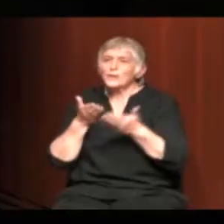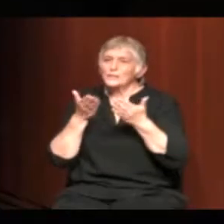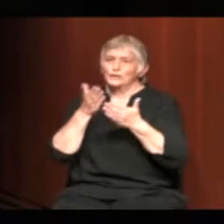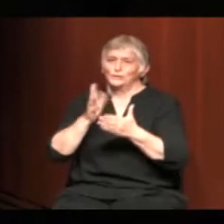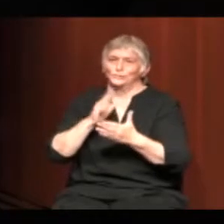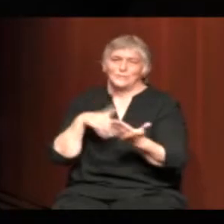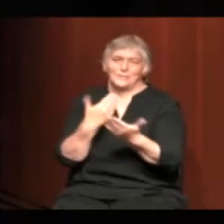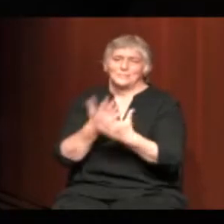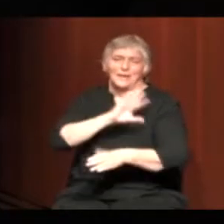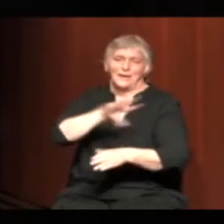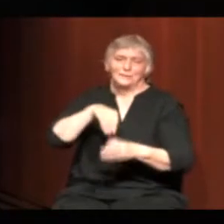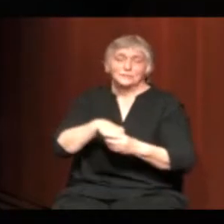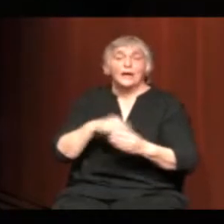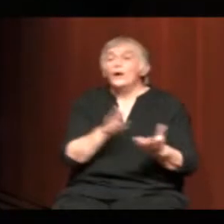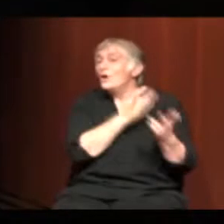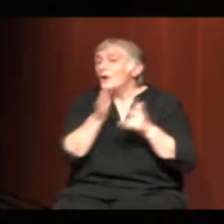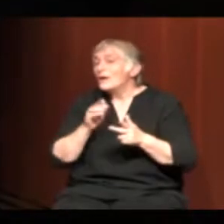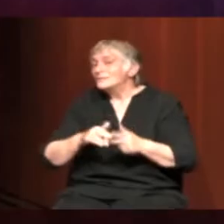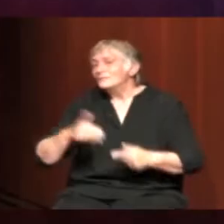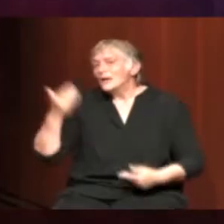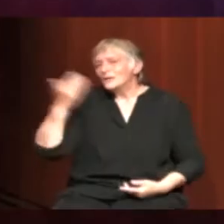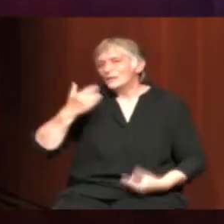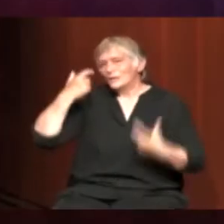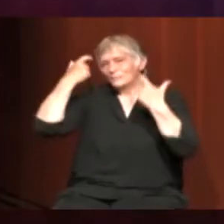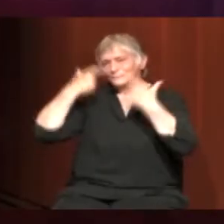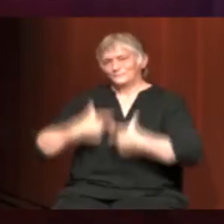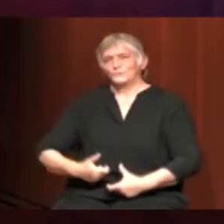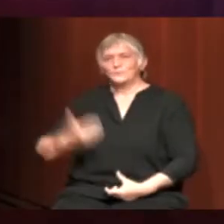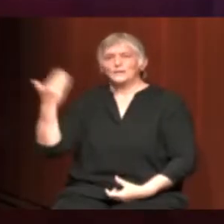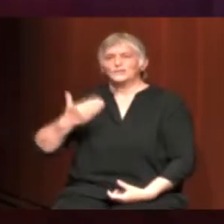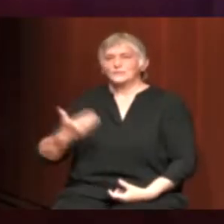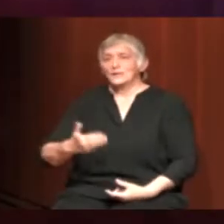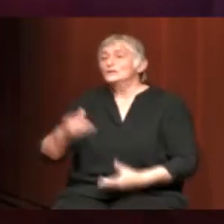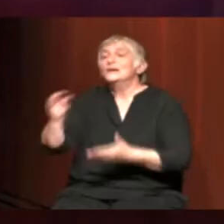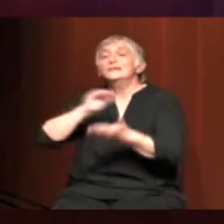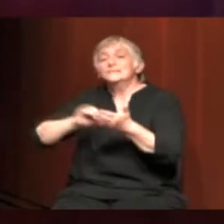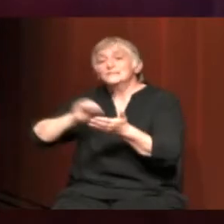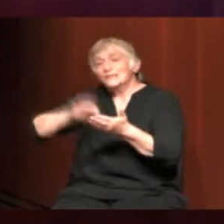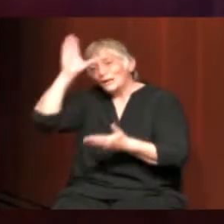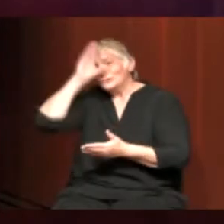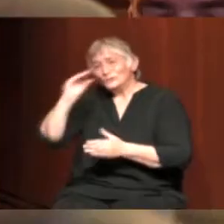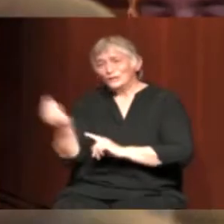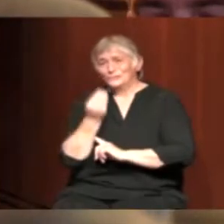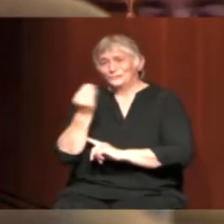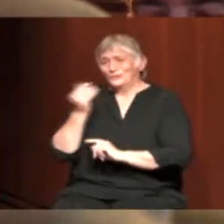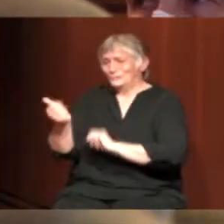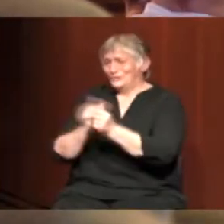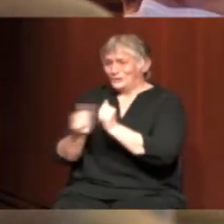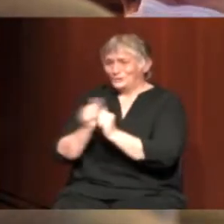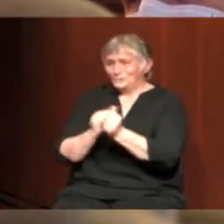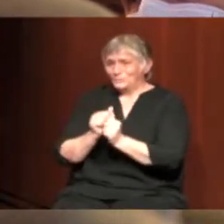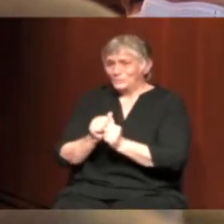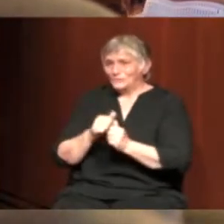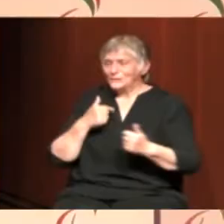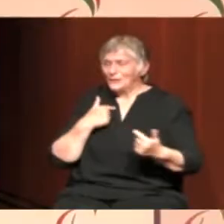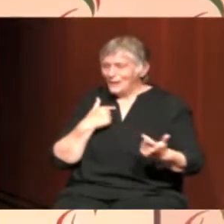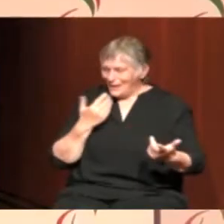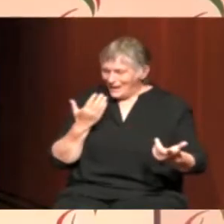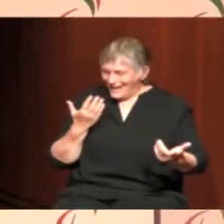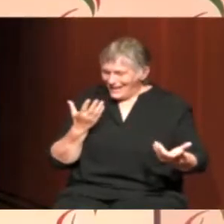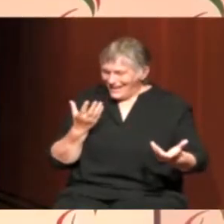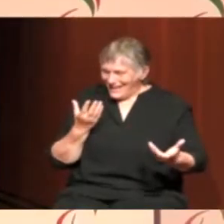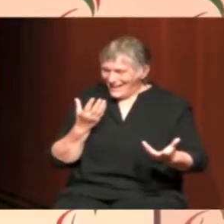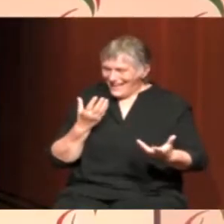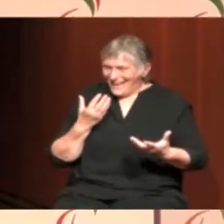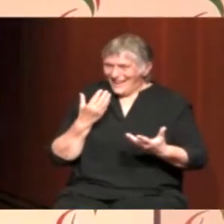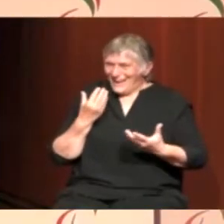depois estamos a falar de direitos humanos, e quando estamos a falar de direitos humanos, o Secretário de Estado da Juventude e do Desporto fica sempre muito embevecido, até porque